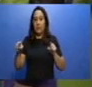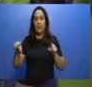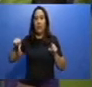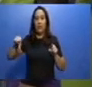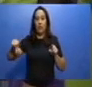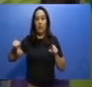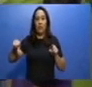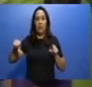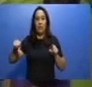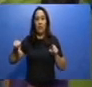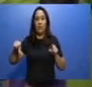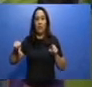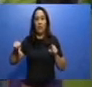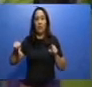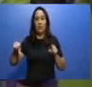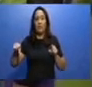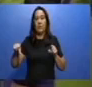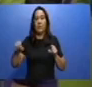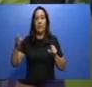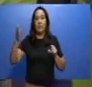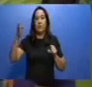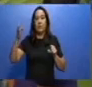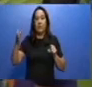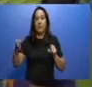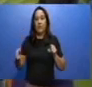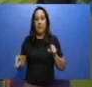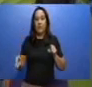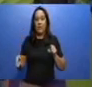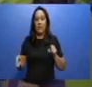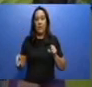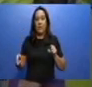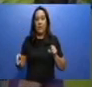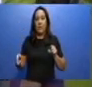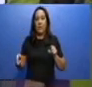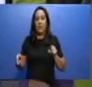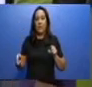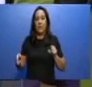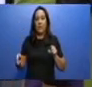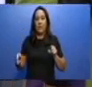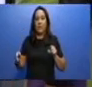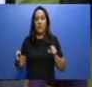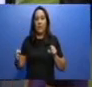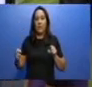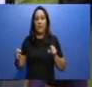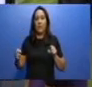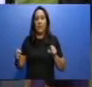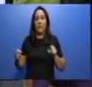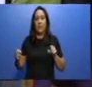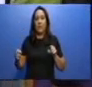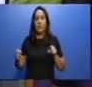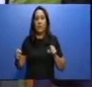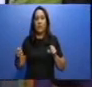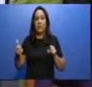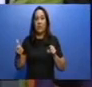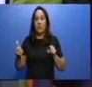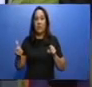9. 9 pontinhos para os lados maiores. E depois eu uni os lados menores, tá